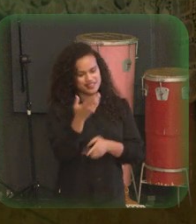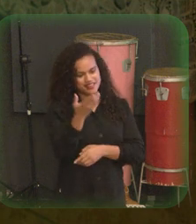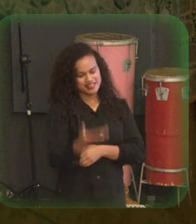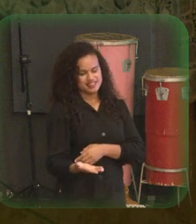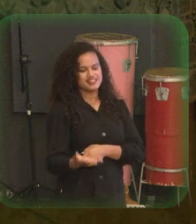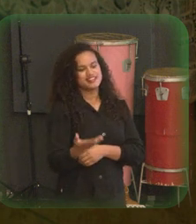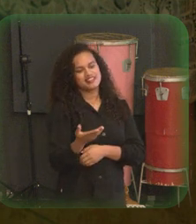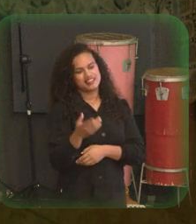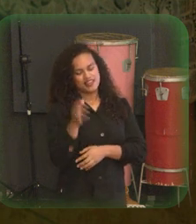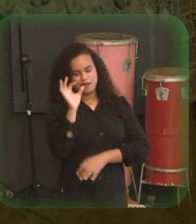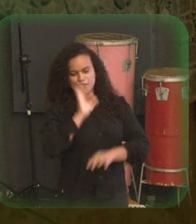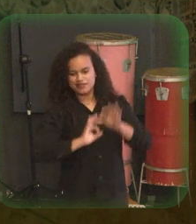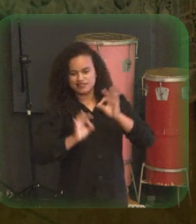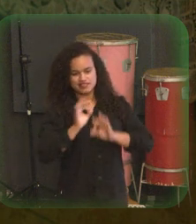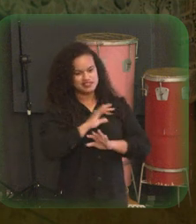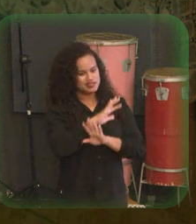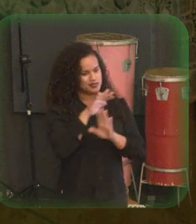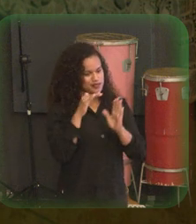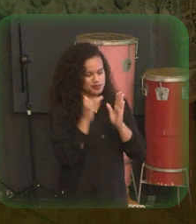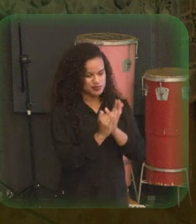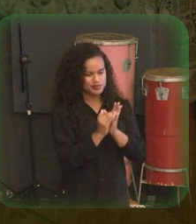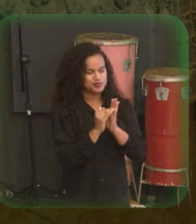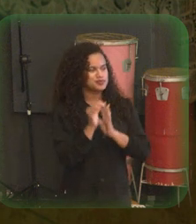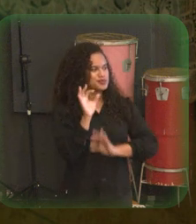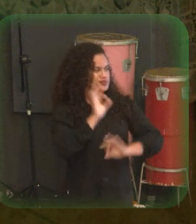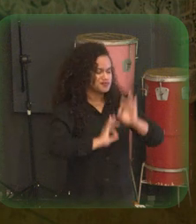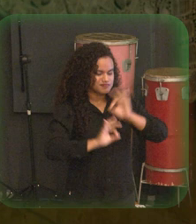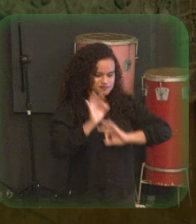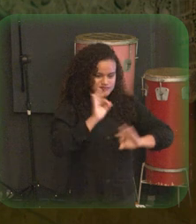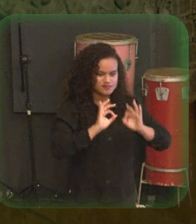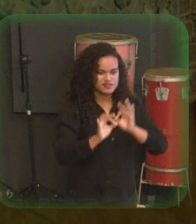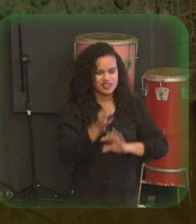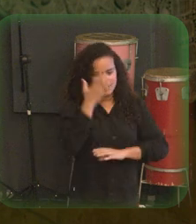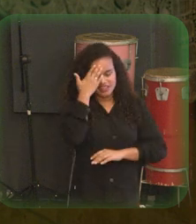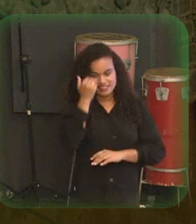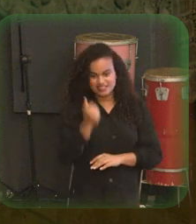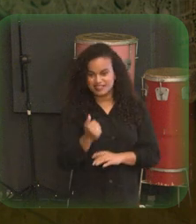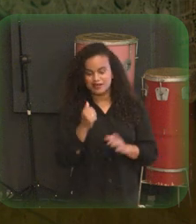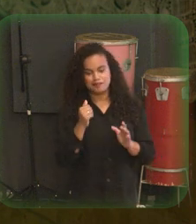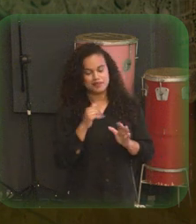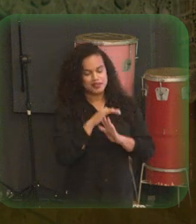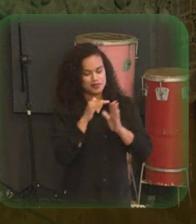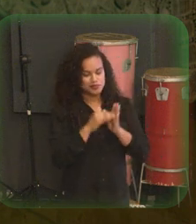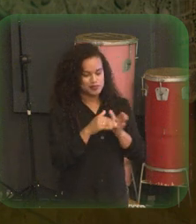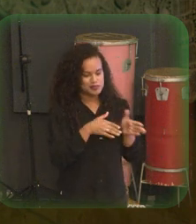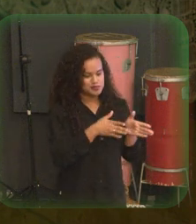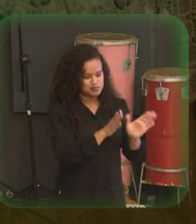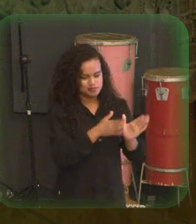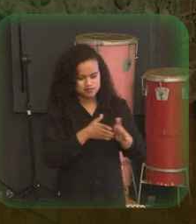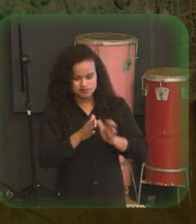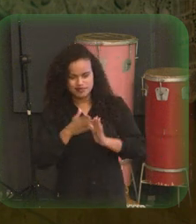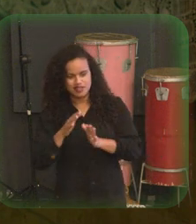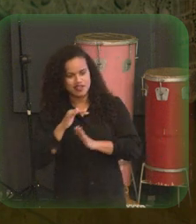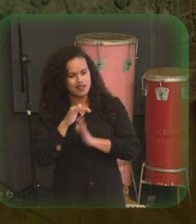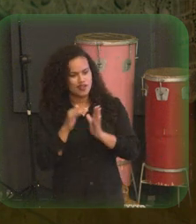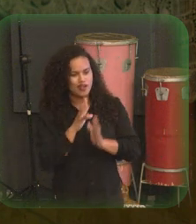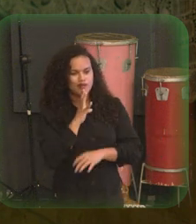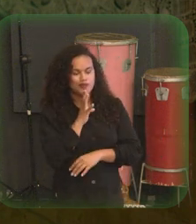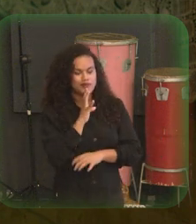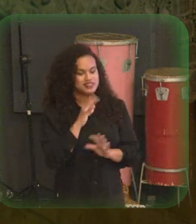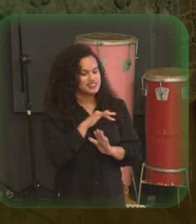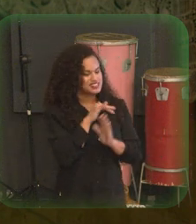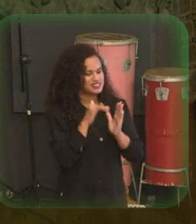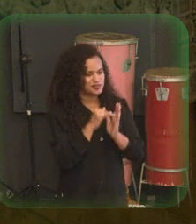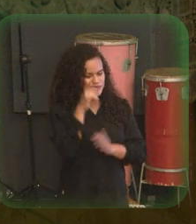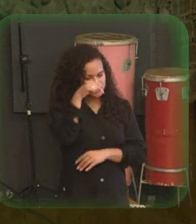ela fez todo o roteiro, enfim, organizou tudo, porque ela sabe todos os caminhos, né? Becos e vielas, ela conhece tudo aqui.